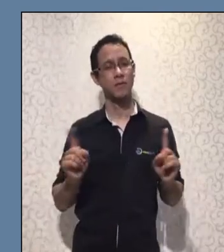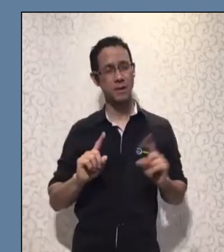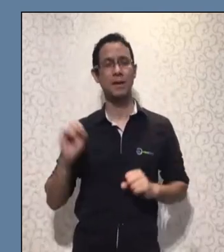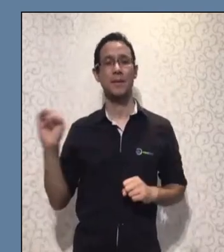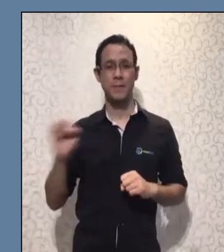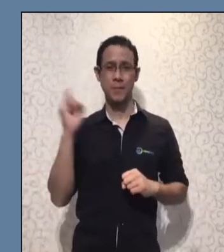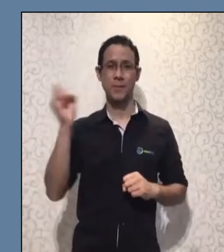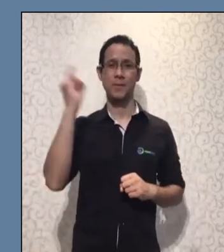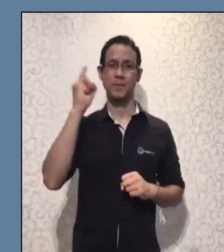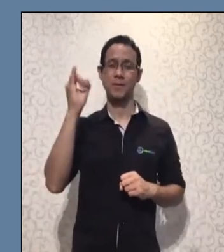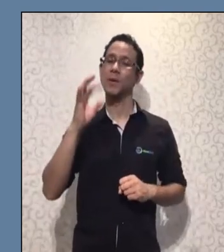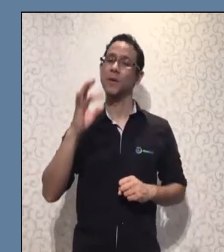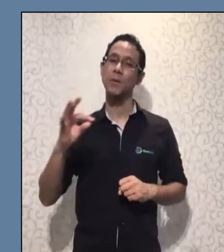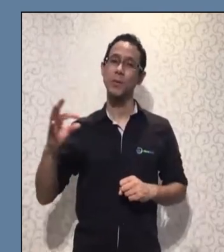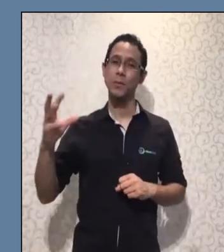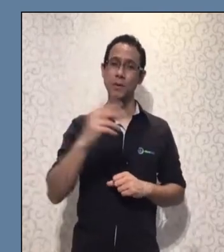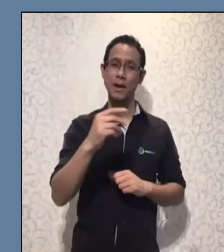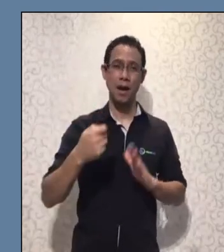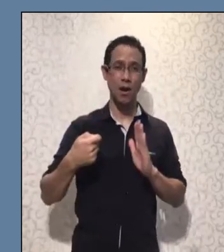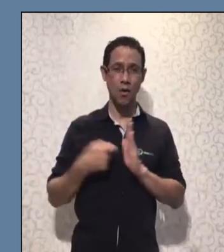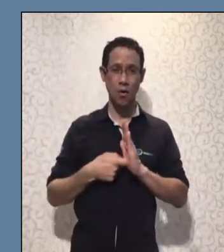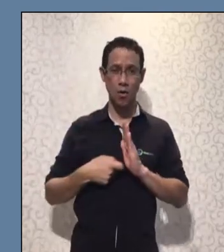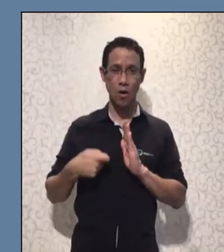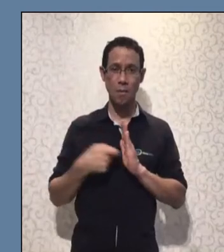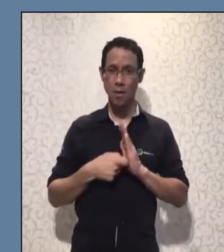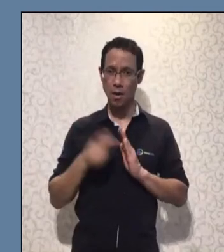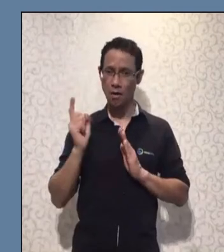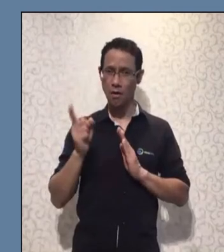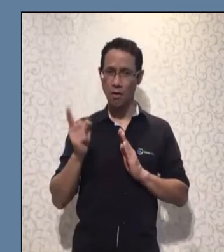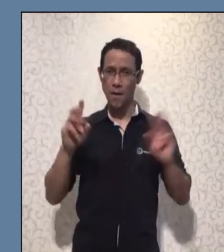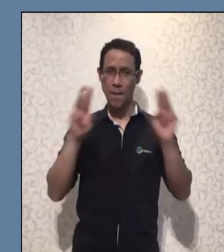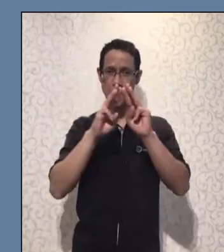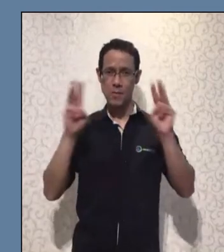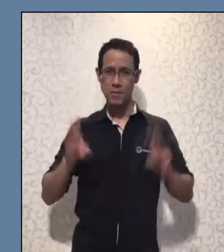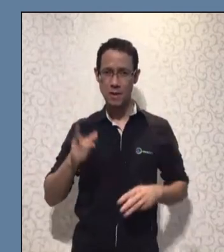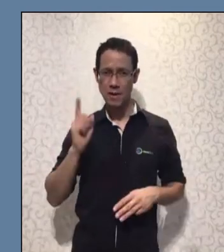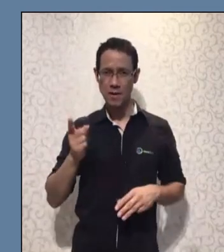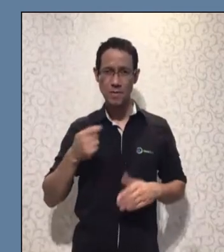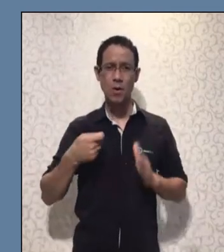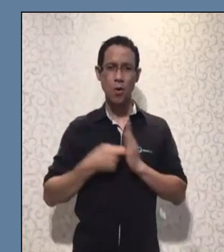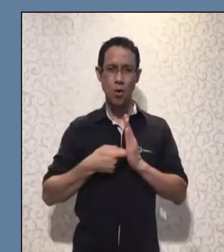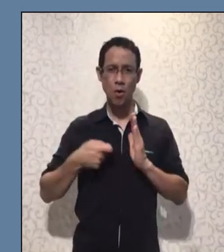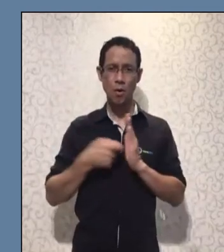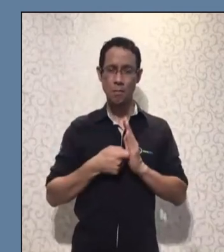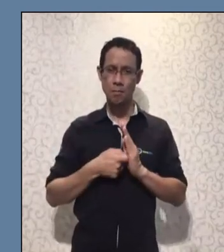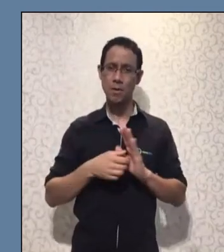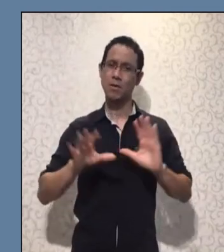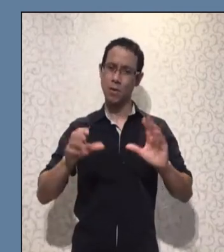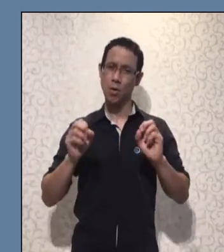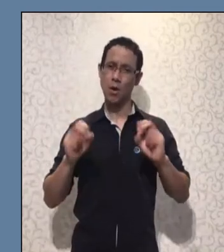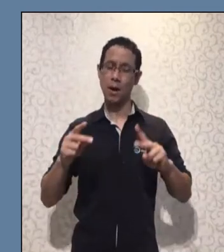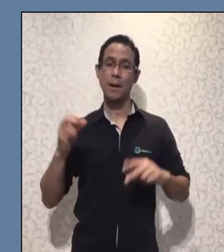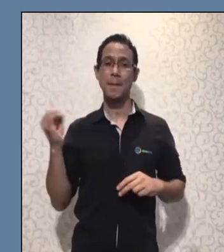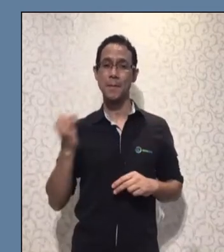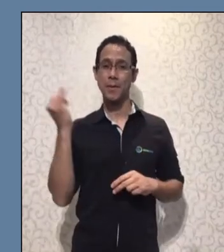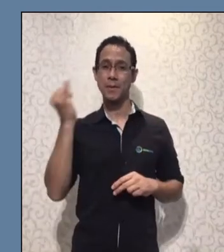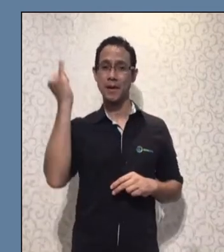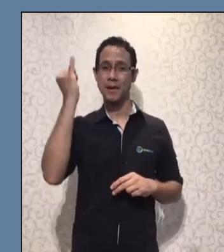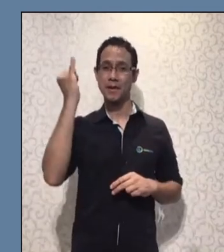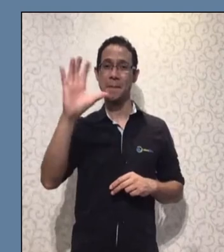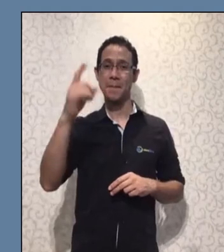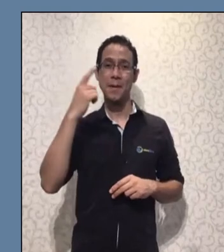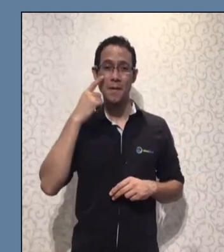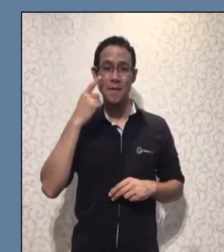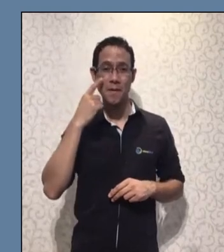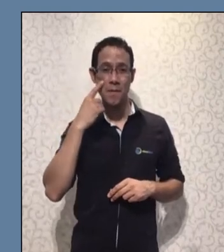a cobrança que se faz aos museus, eu acho que é isso mesmo, eu acho que é um espaço importantíssimo, mas eu gostaria de ver o